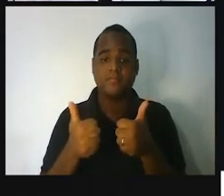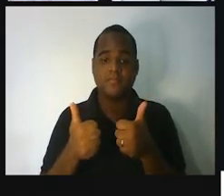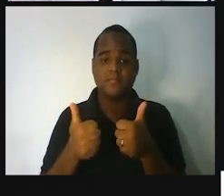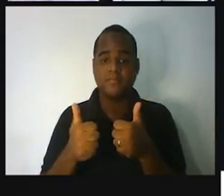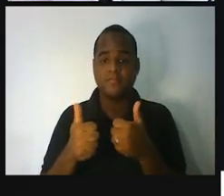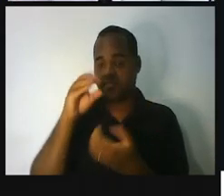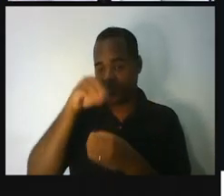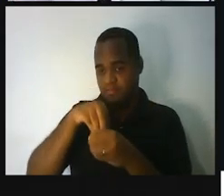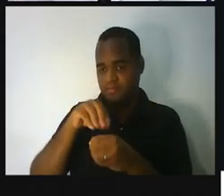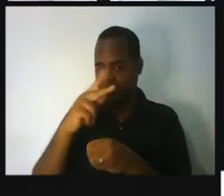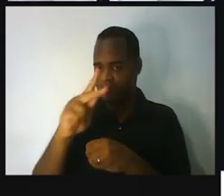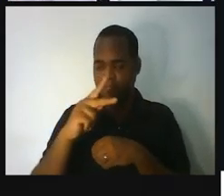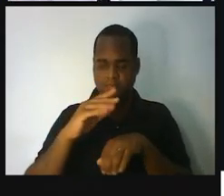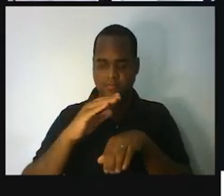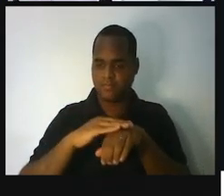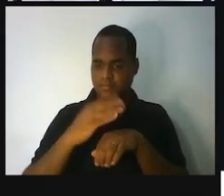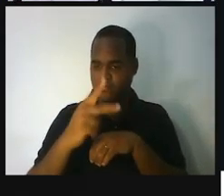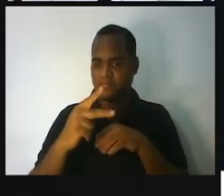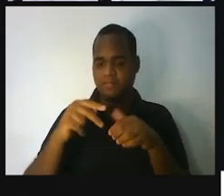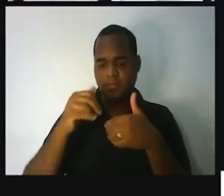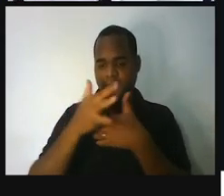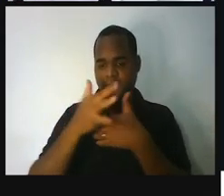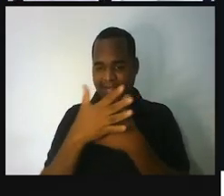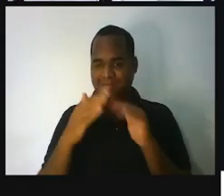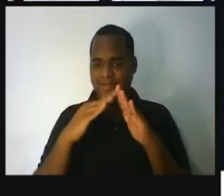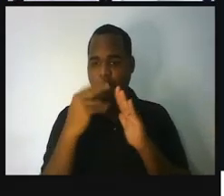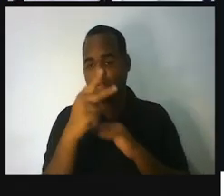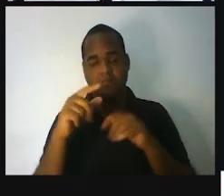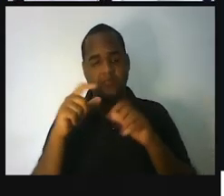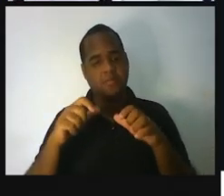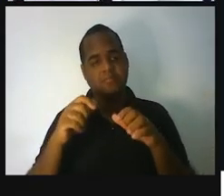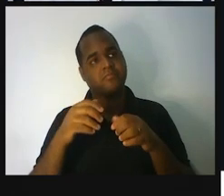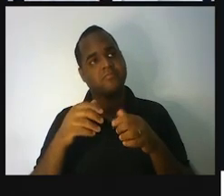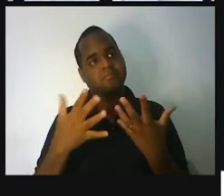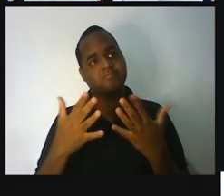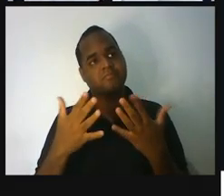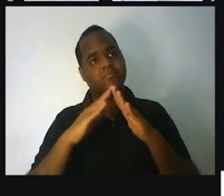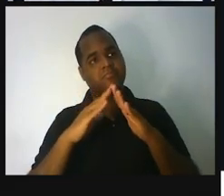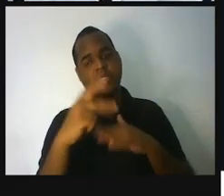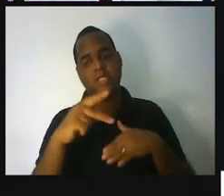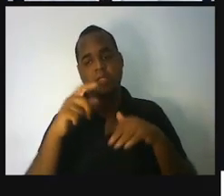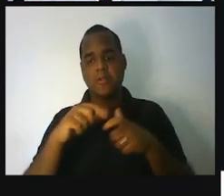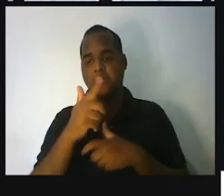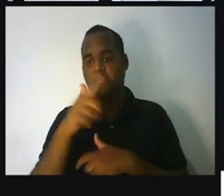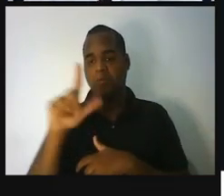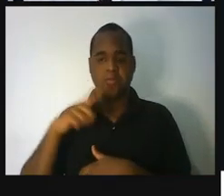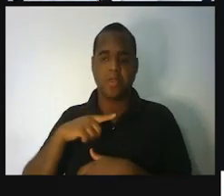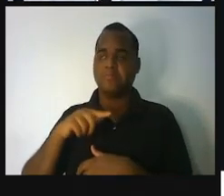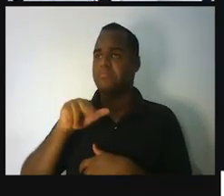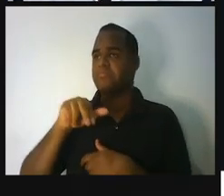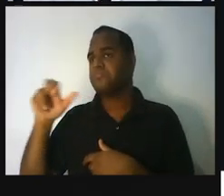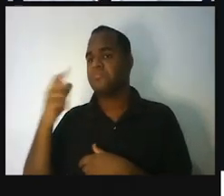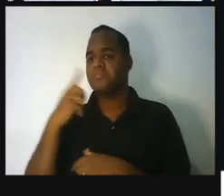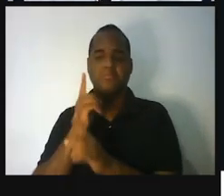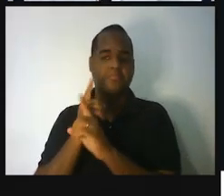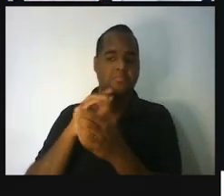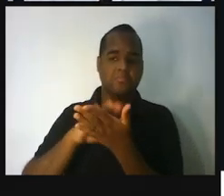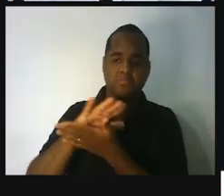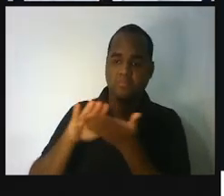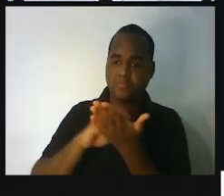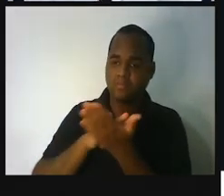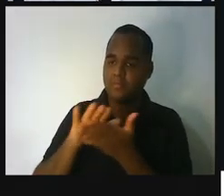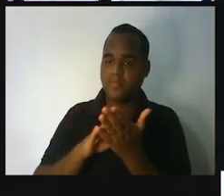Dentro da cidade que você mora, quando você vai sair de casa para ir a um lugar que nunca foi, mesmo